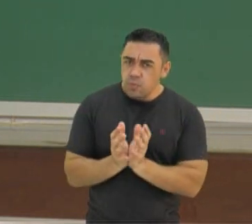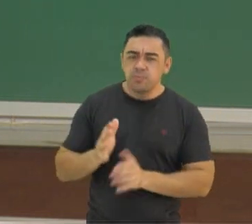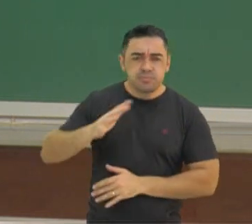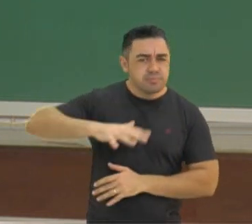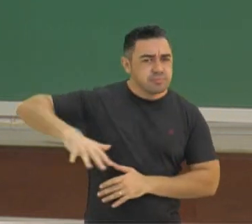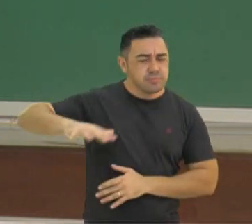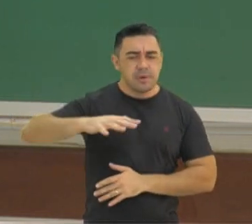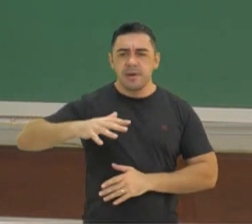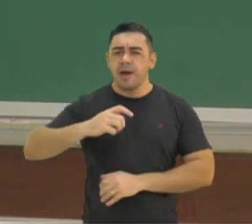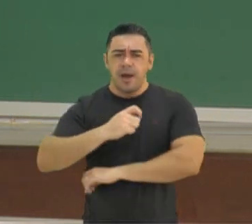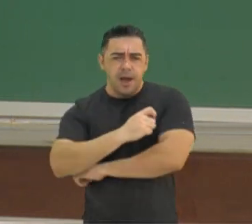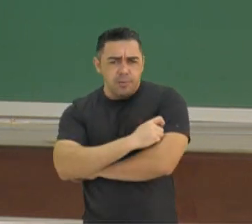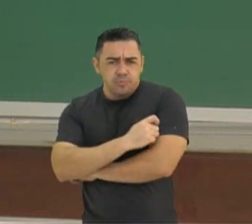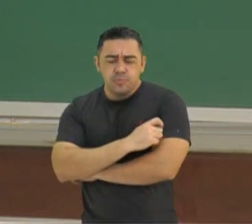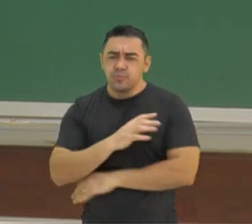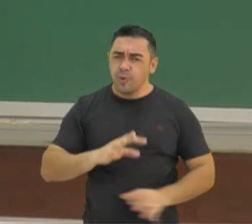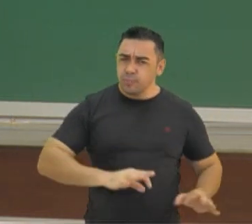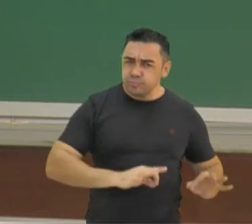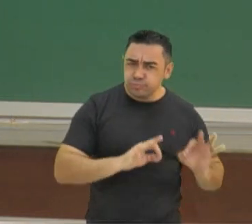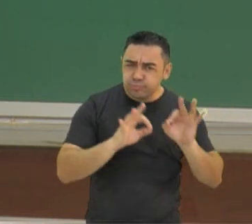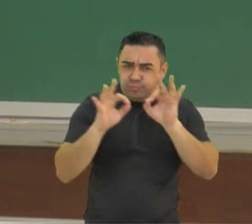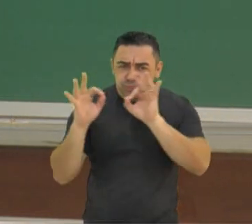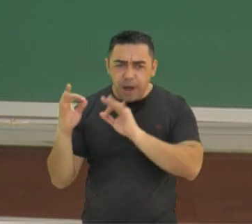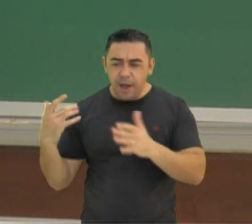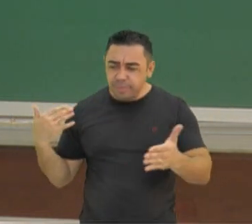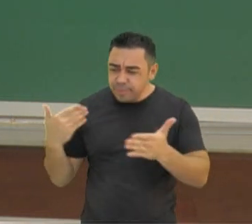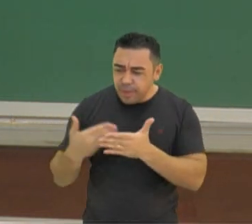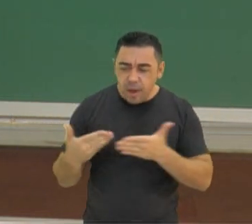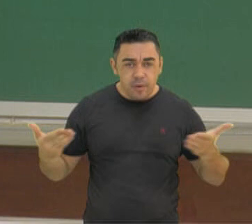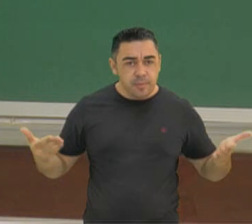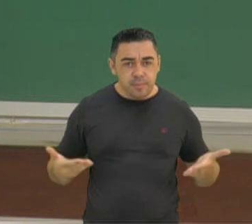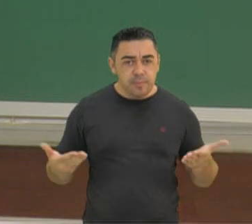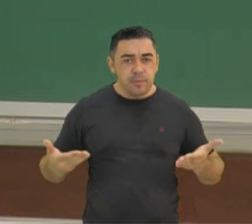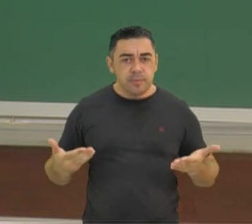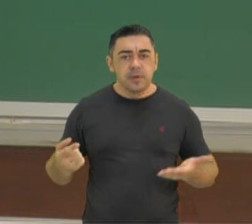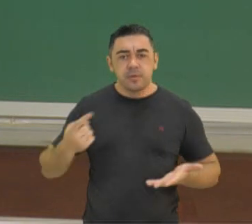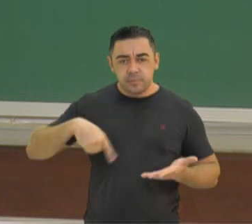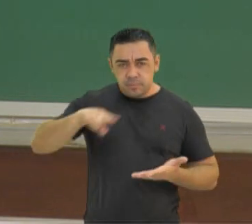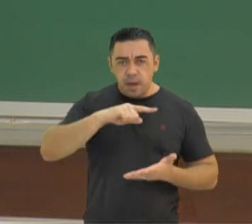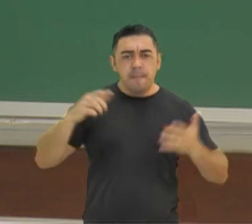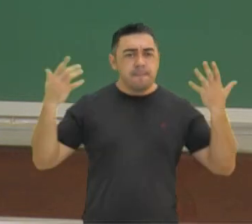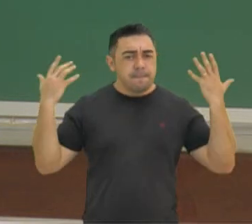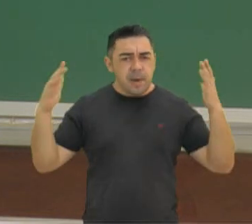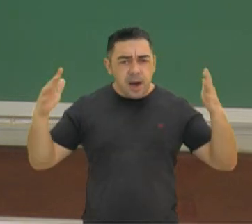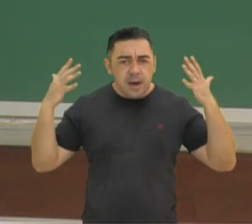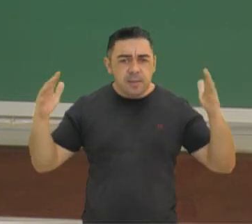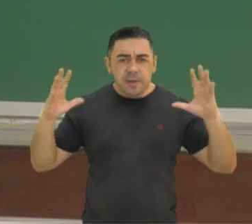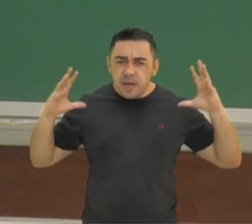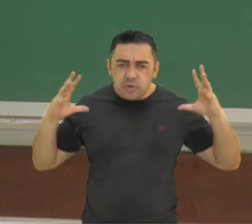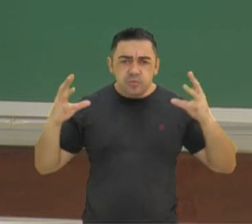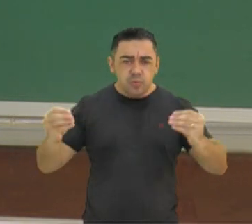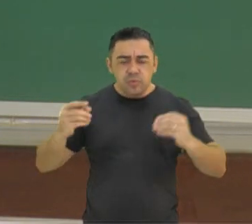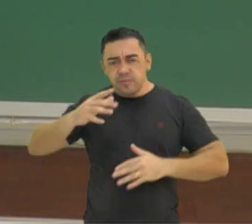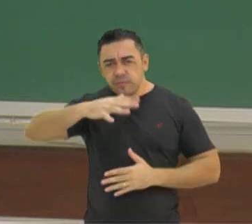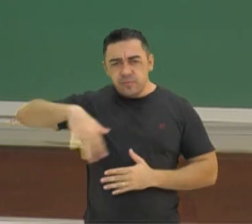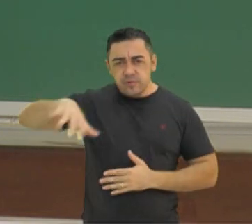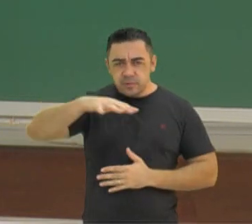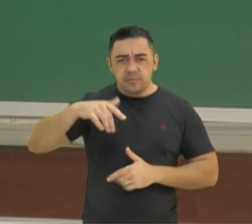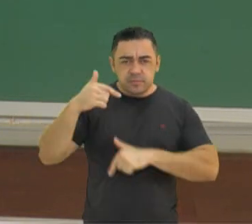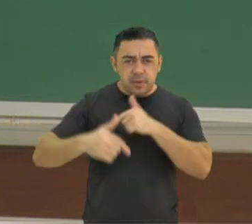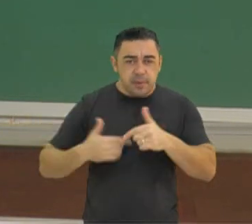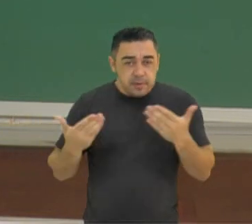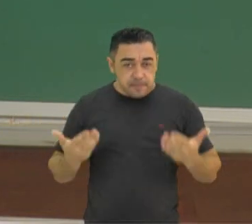Todos os alunos que nos acompanharam até esse momento, né? Quero dar aí os meus sinceros parabéns para todos os envolvidos nesse